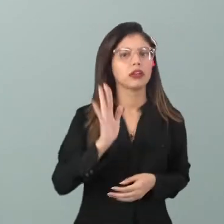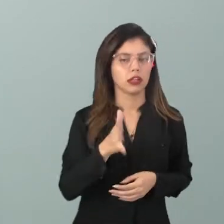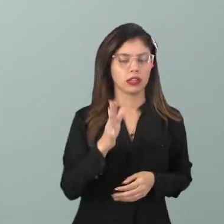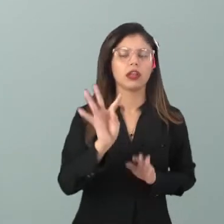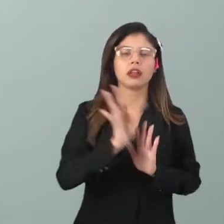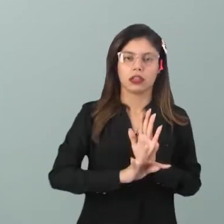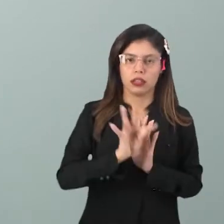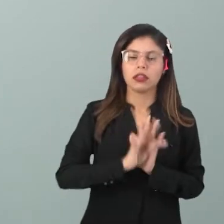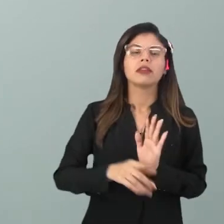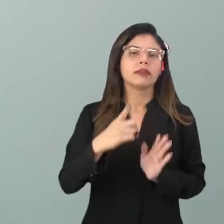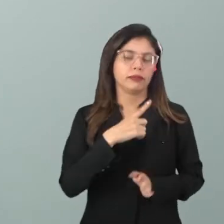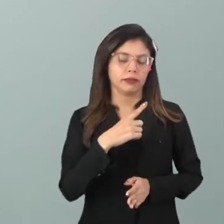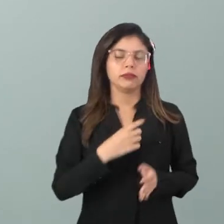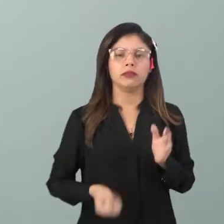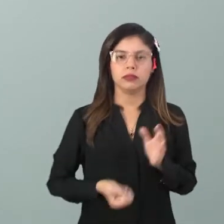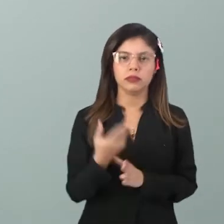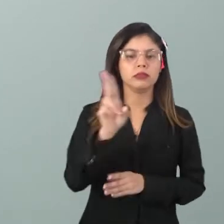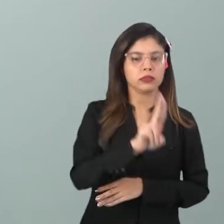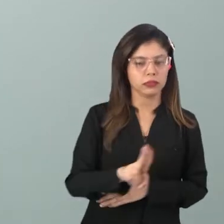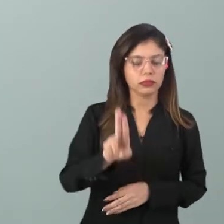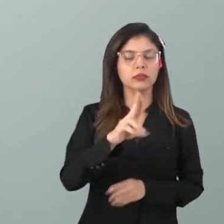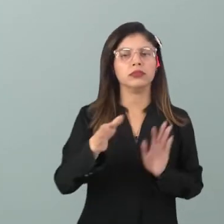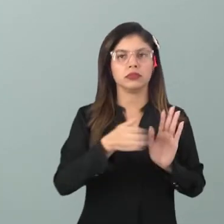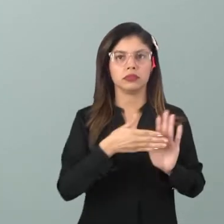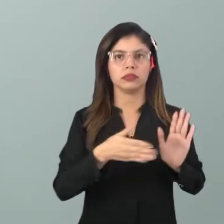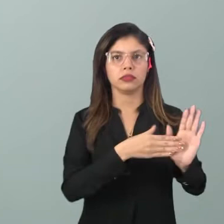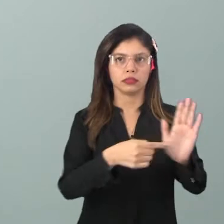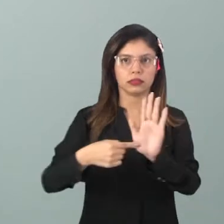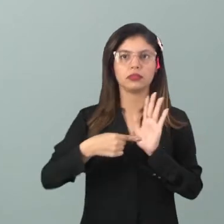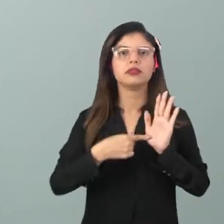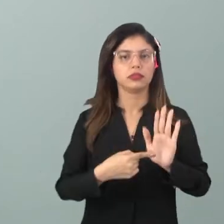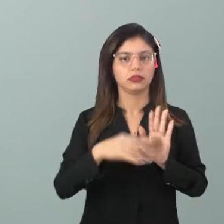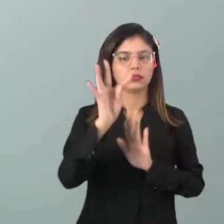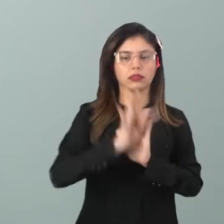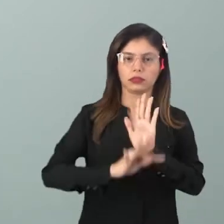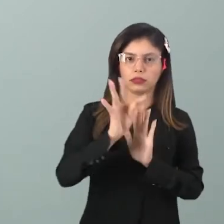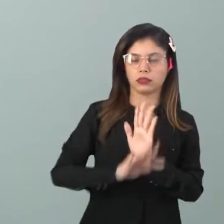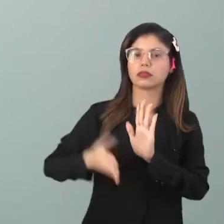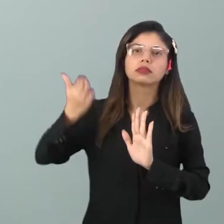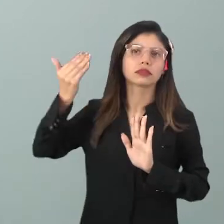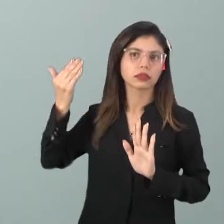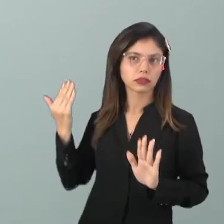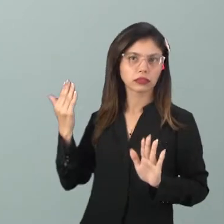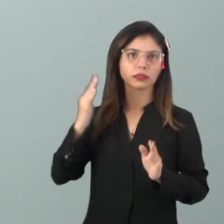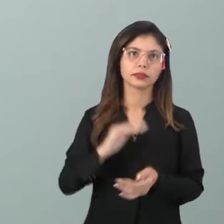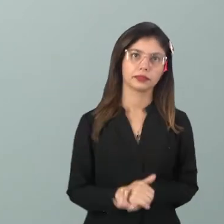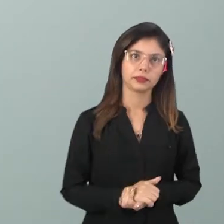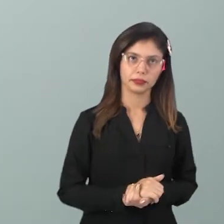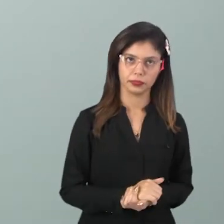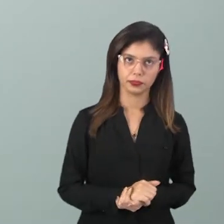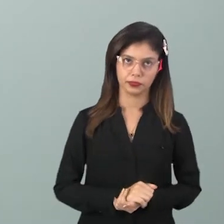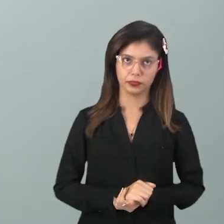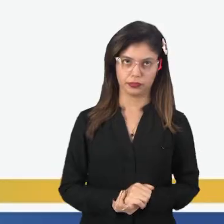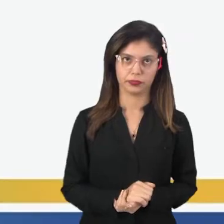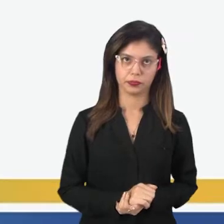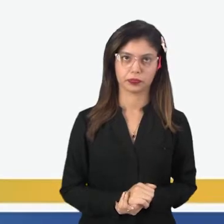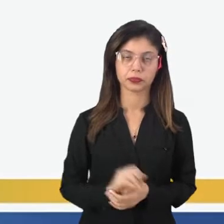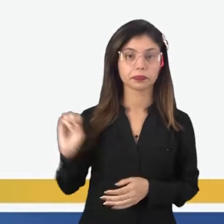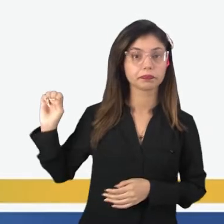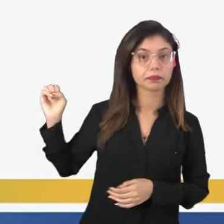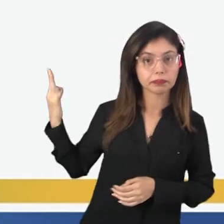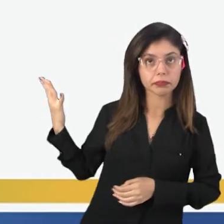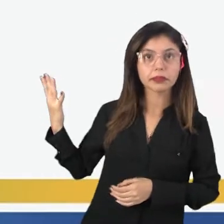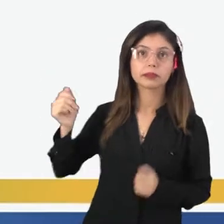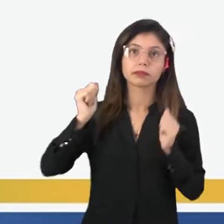fazendo intertextualidade. O que é usado como referência é o texto mais antigo. Nesse caso,